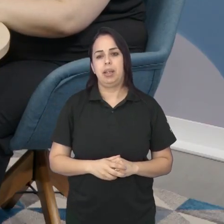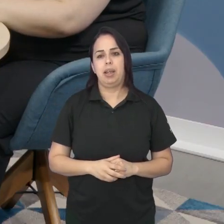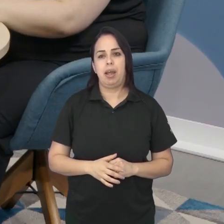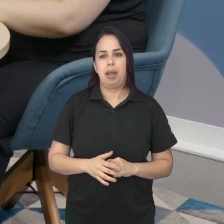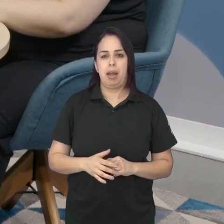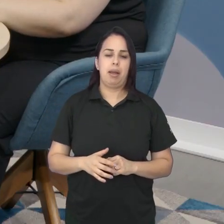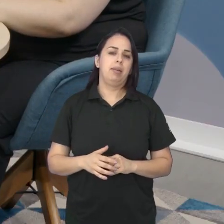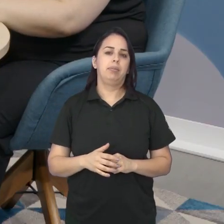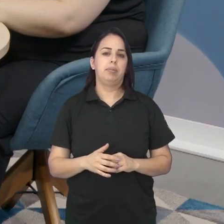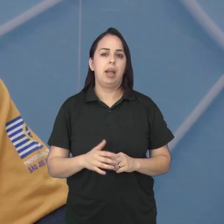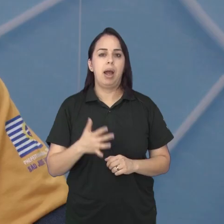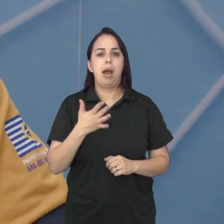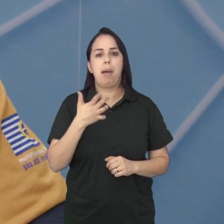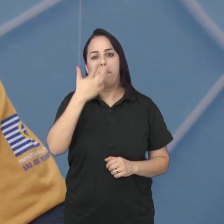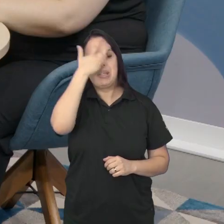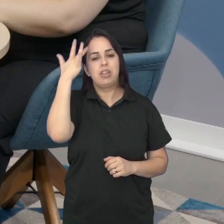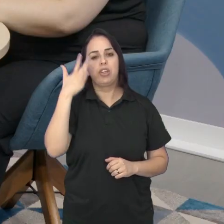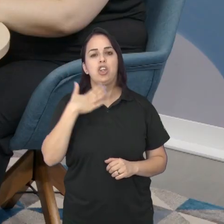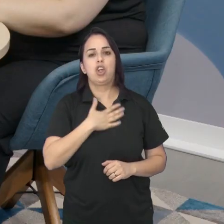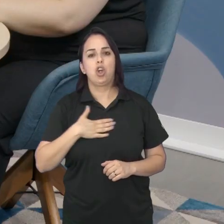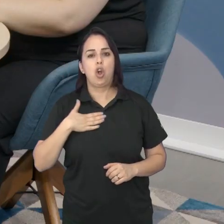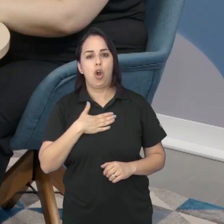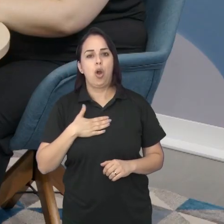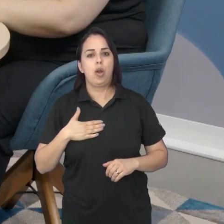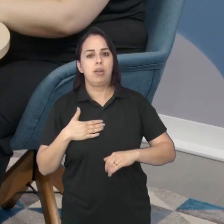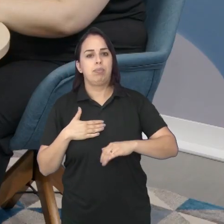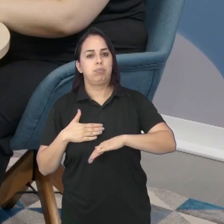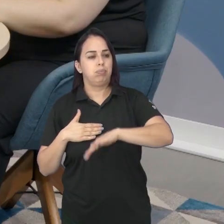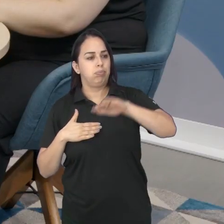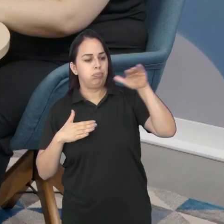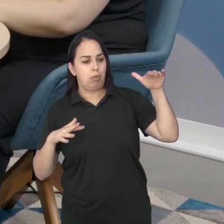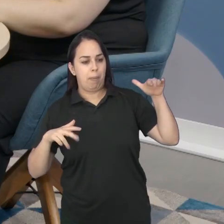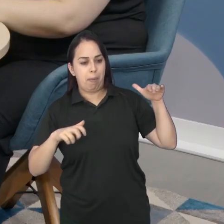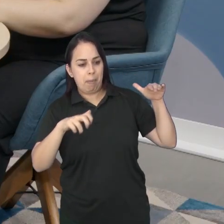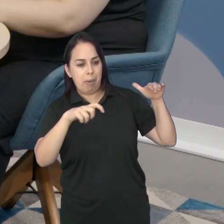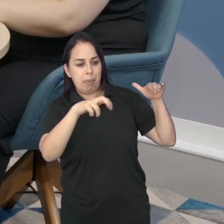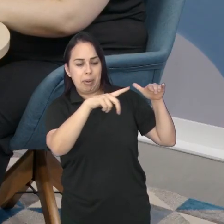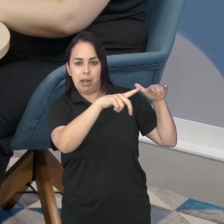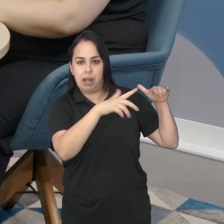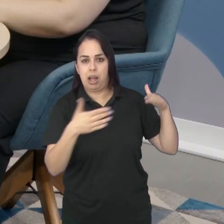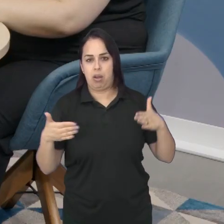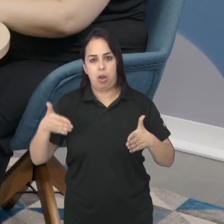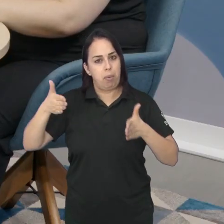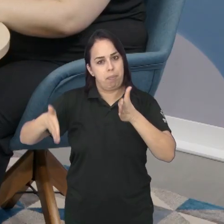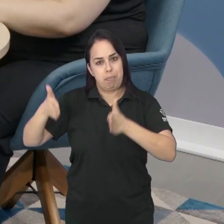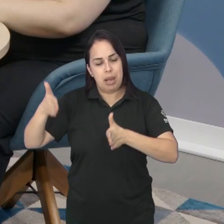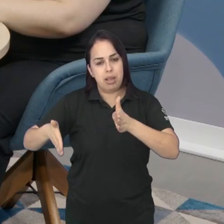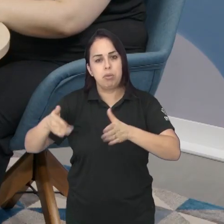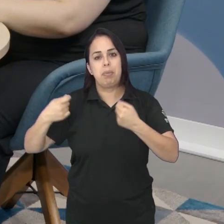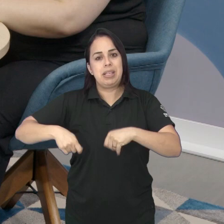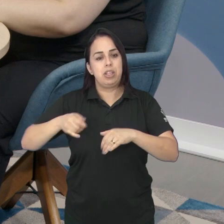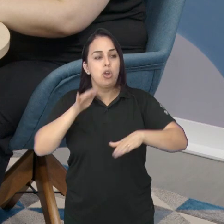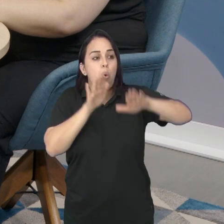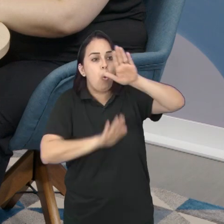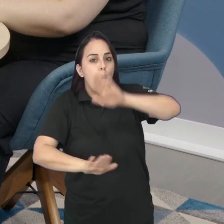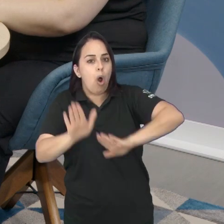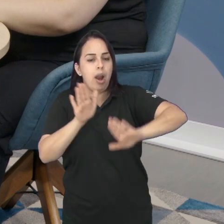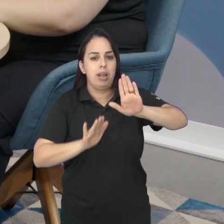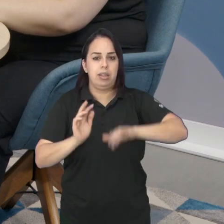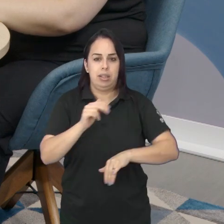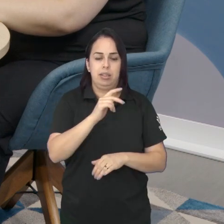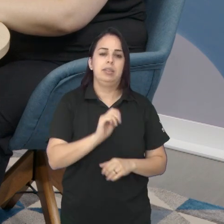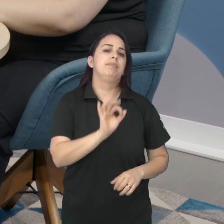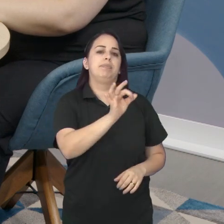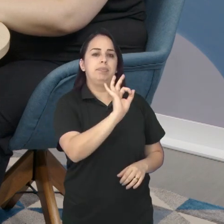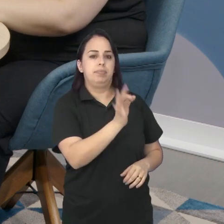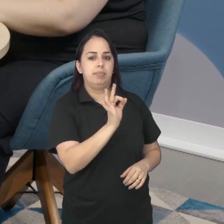exemplo, quem gosta de montanha, por exemplo, essa não é uma área, não é uma época muito recomendada também, né? Tem que tomar